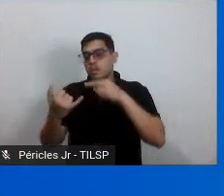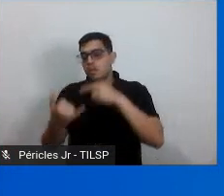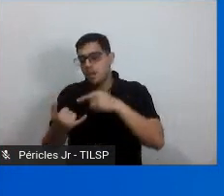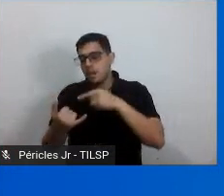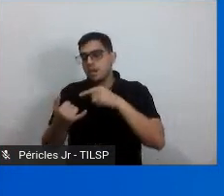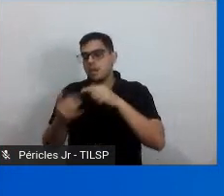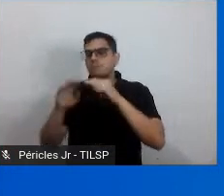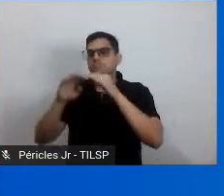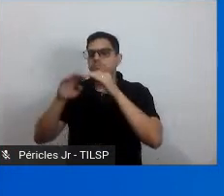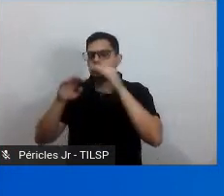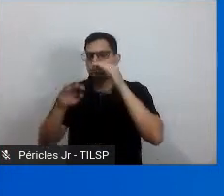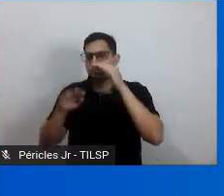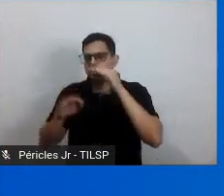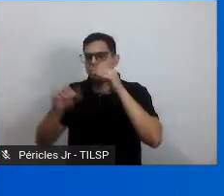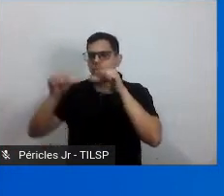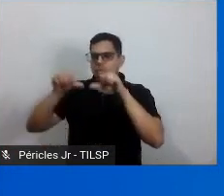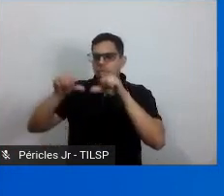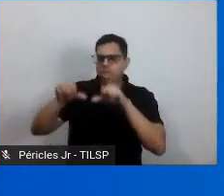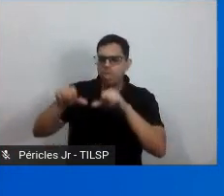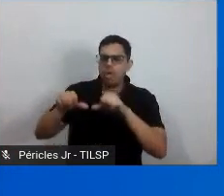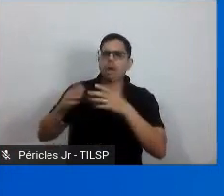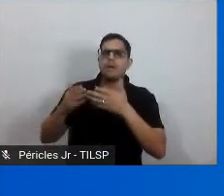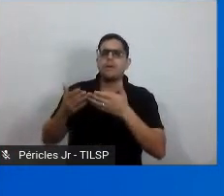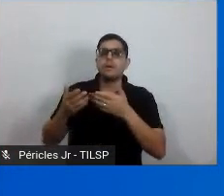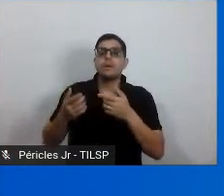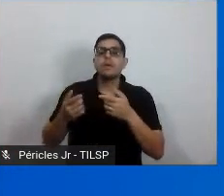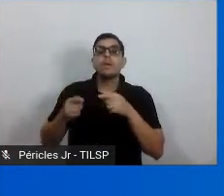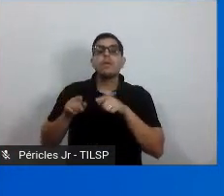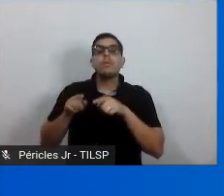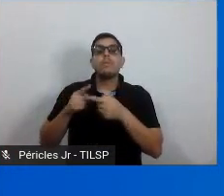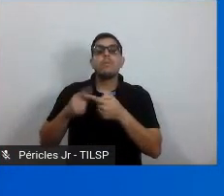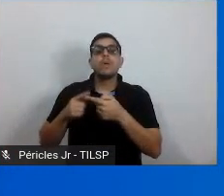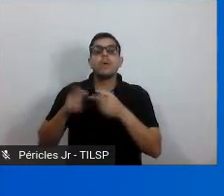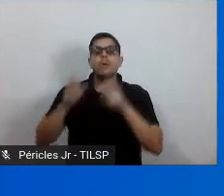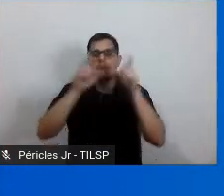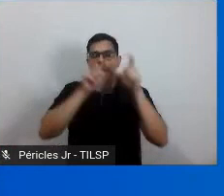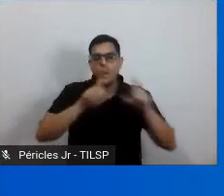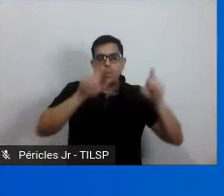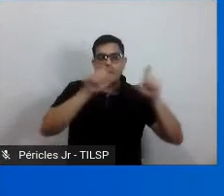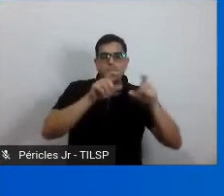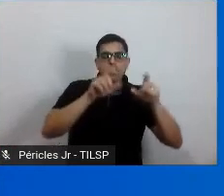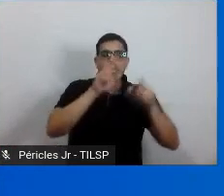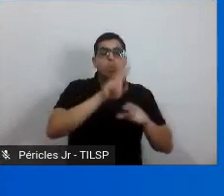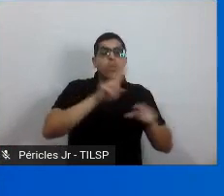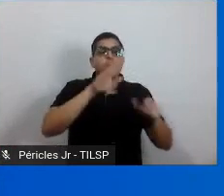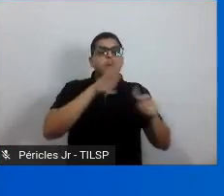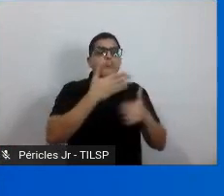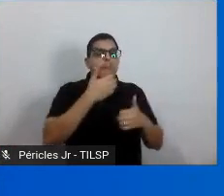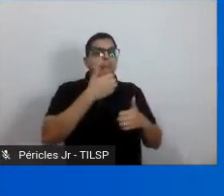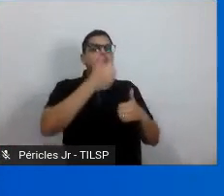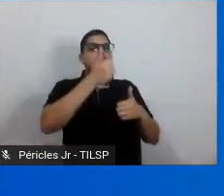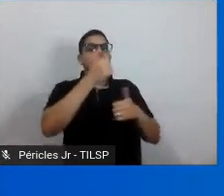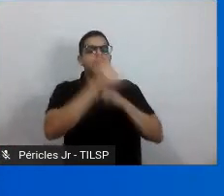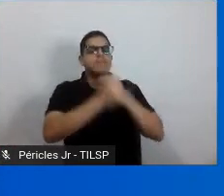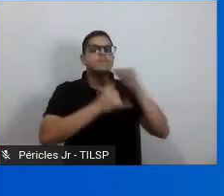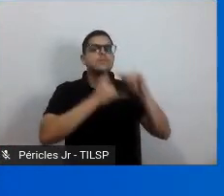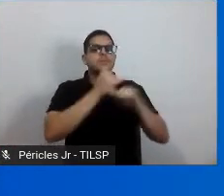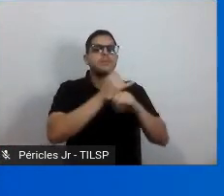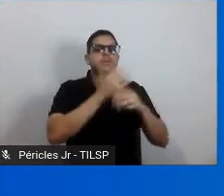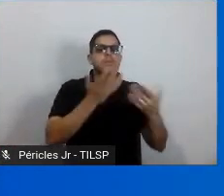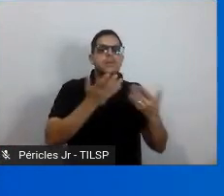atividades acessada é bem menor né então a gente pegar por exemplo um tema que nos interessa de perto né que a questão dos cursos à distância